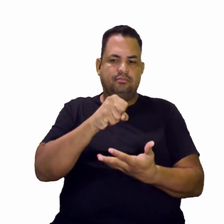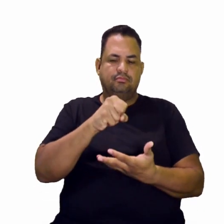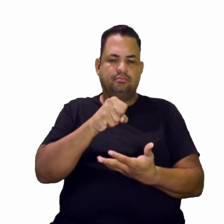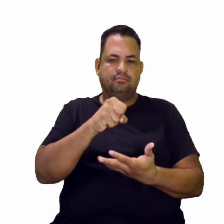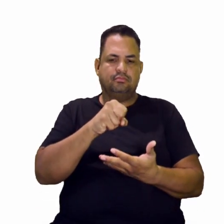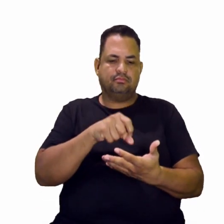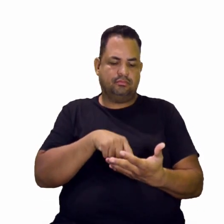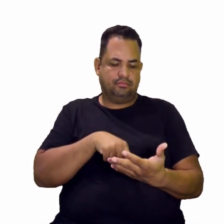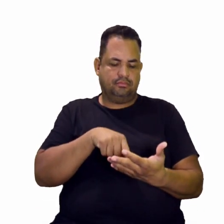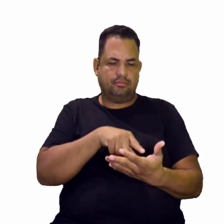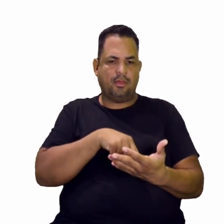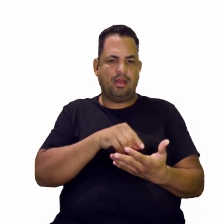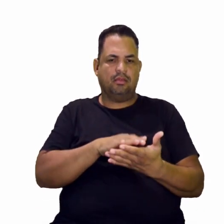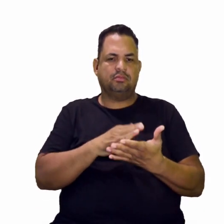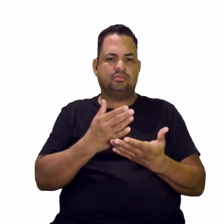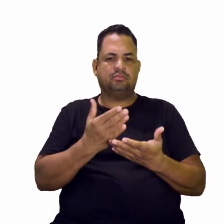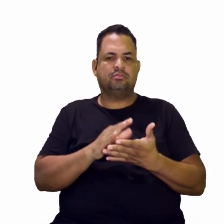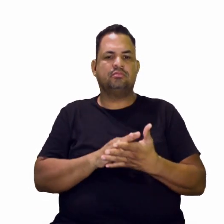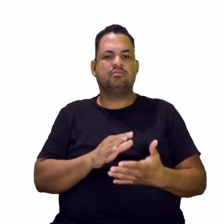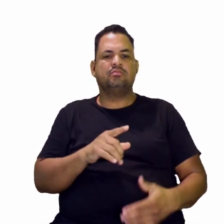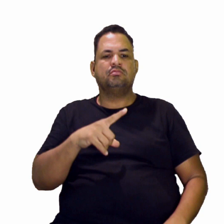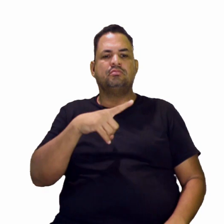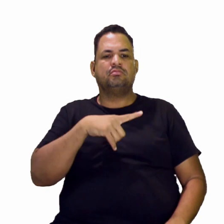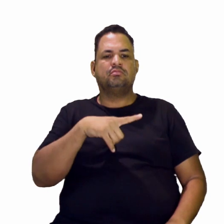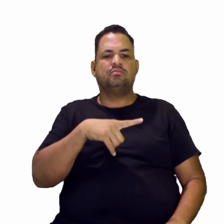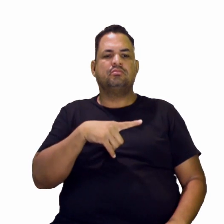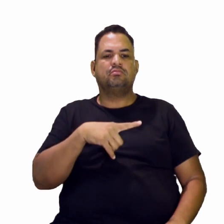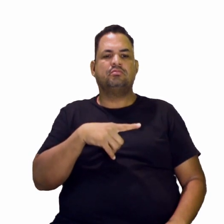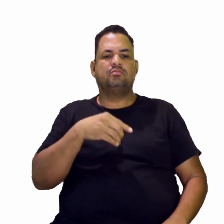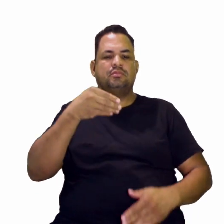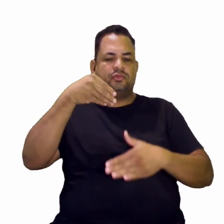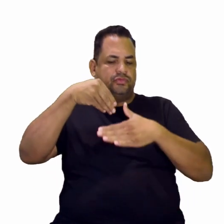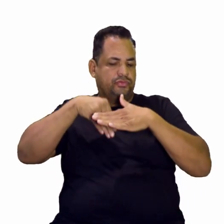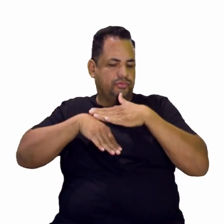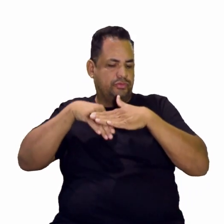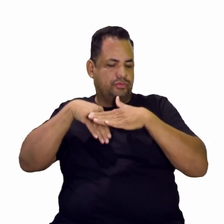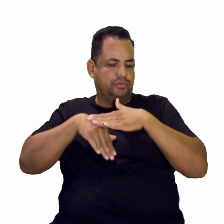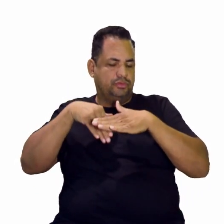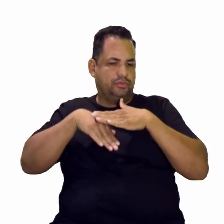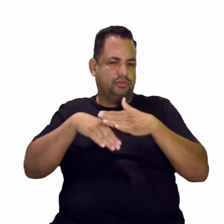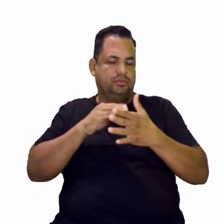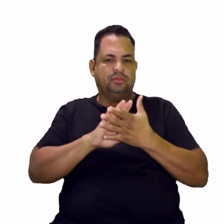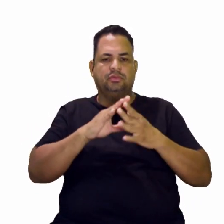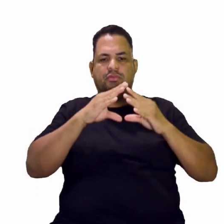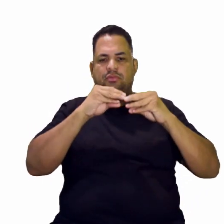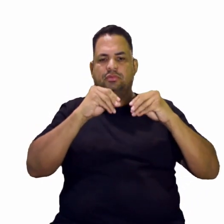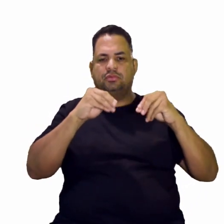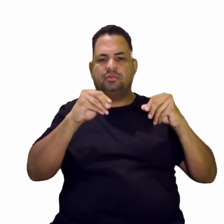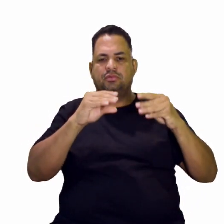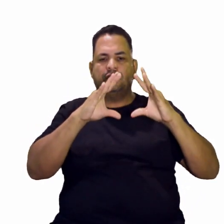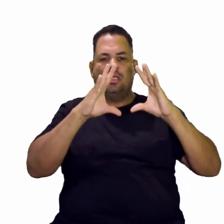caranguejo, né, na mão, porque esses caranguejos ficam alocados, né, enterrados ali